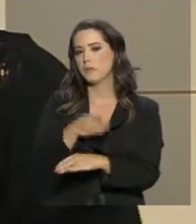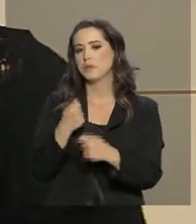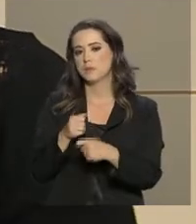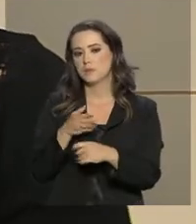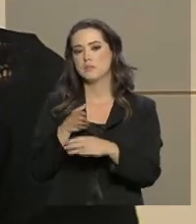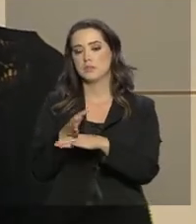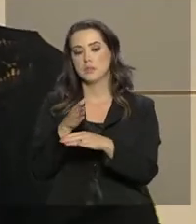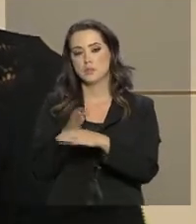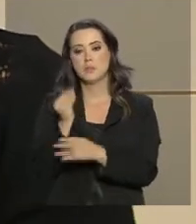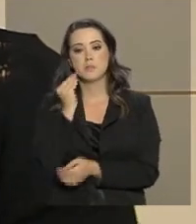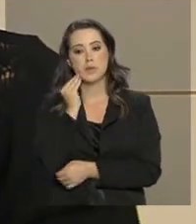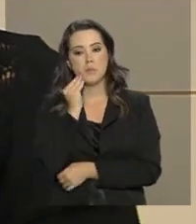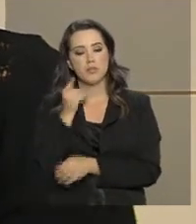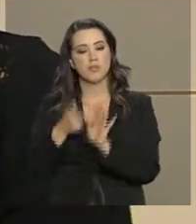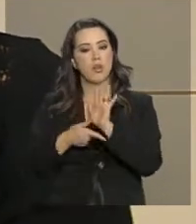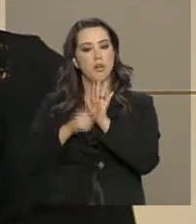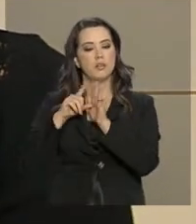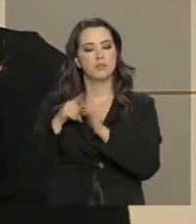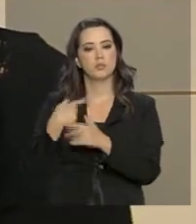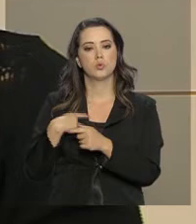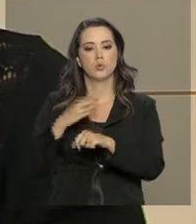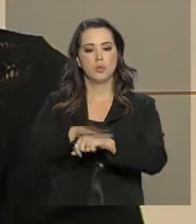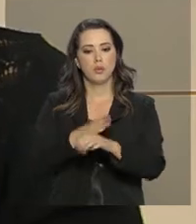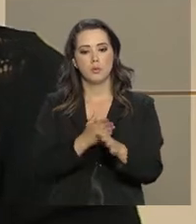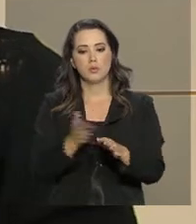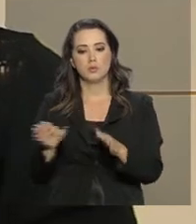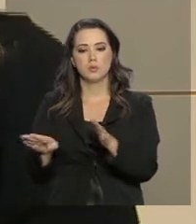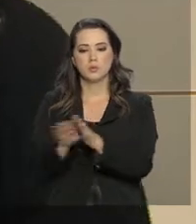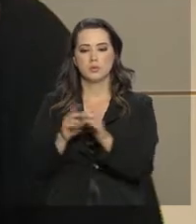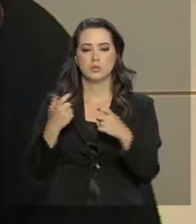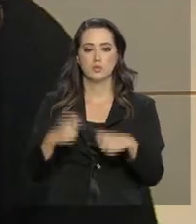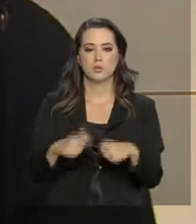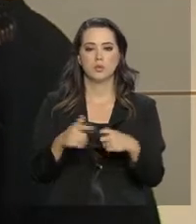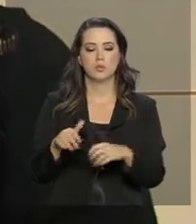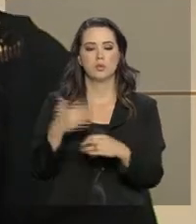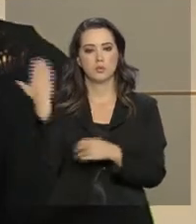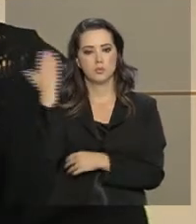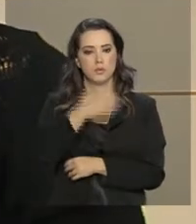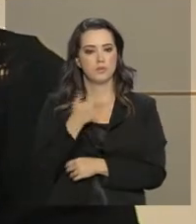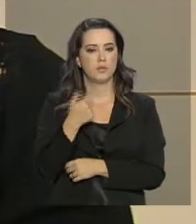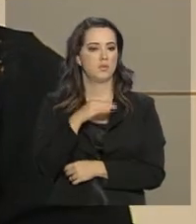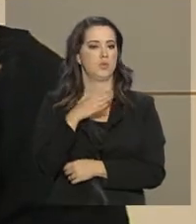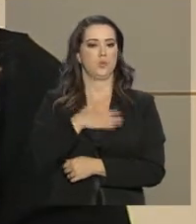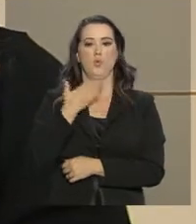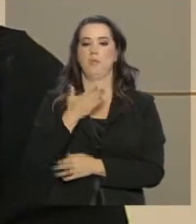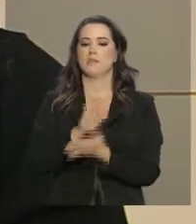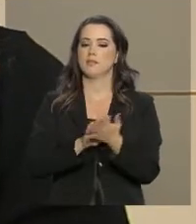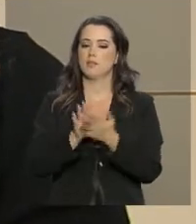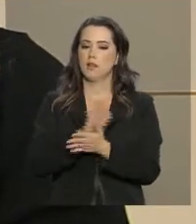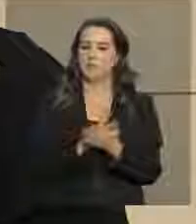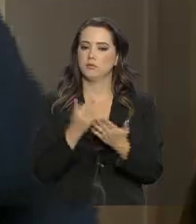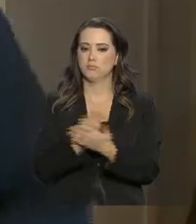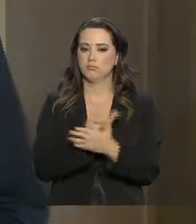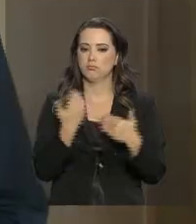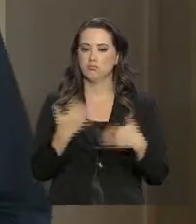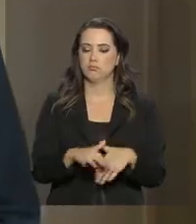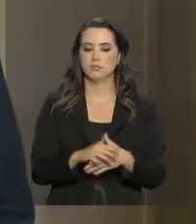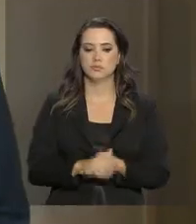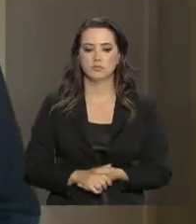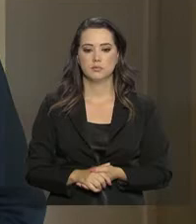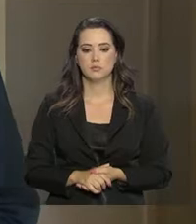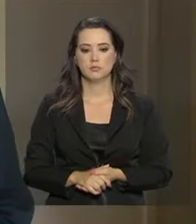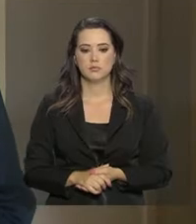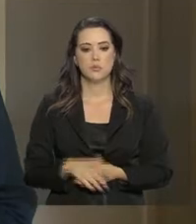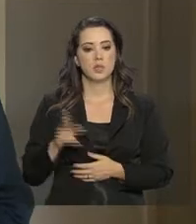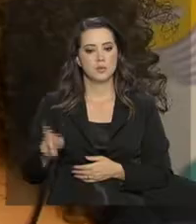trajeto teste em quanto tempo ele leva para chegar no local de prova que não tenha nenhuma surpresa no domingo de realização para este professor